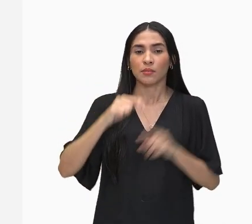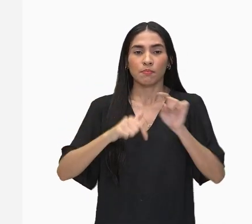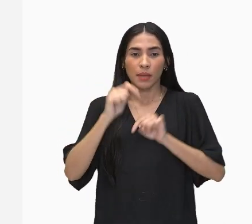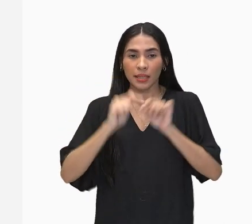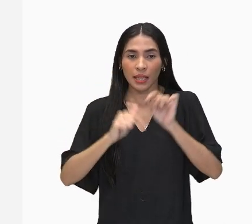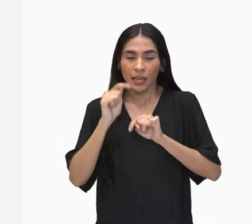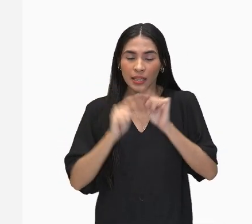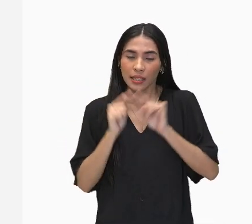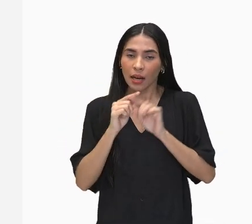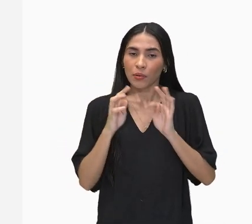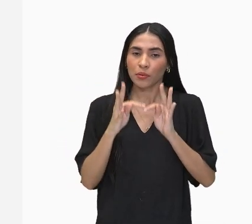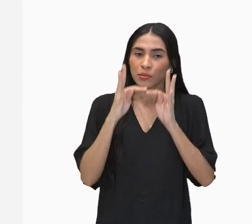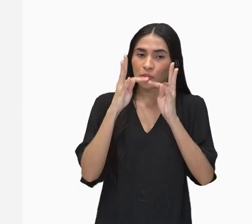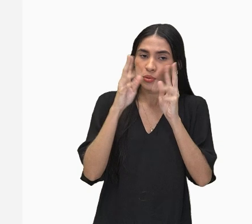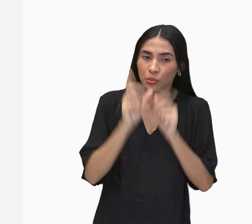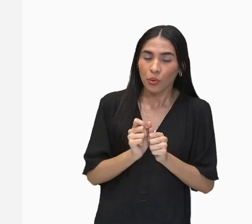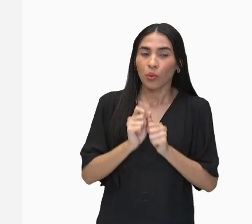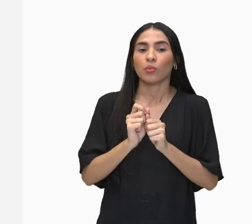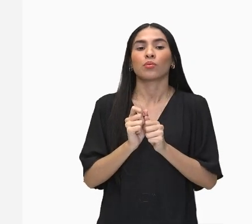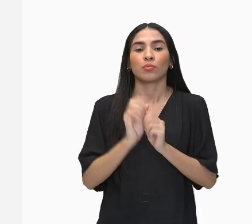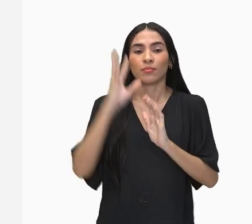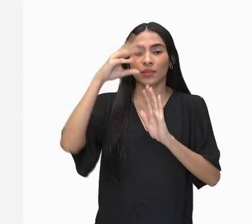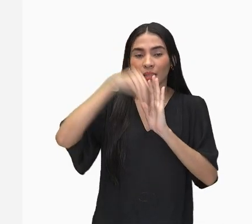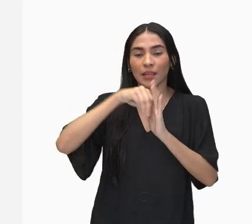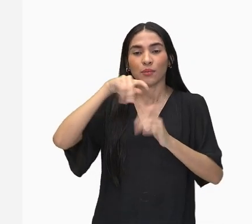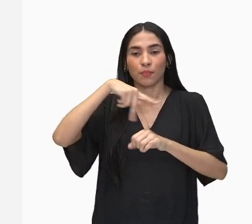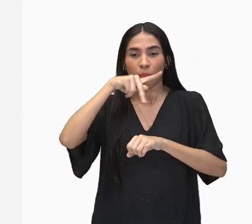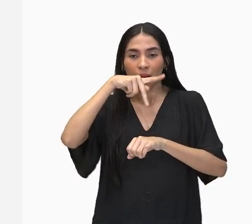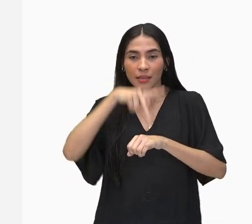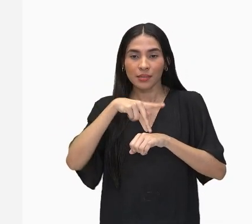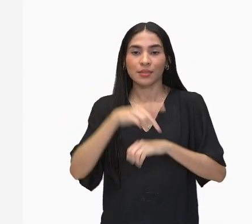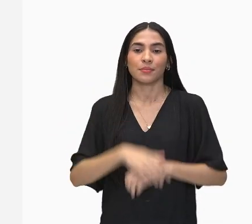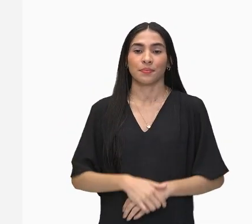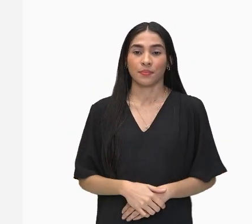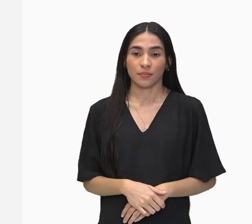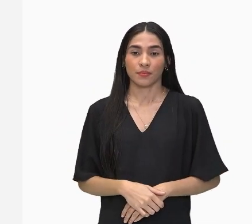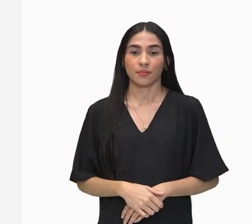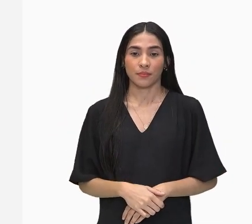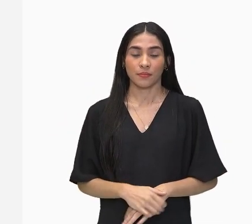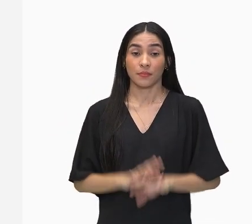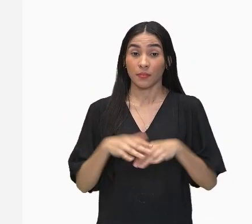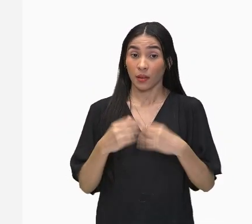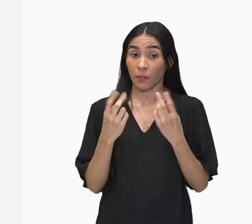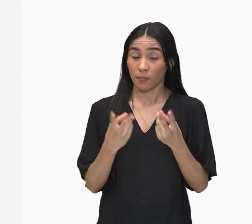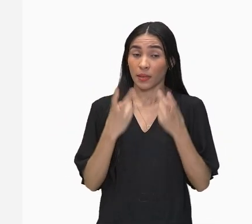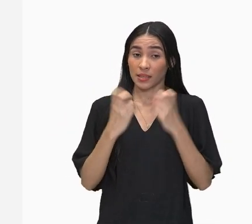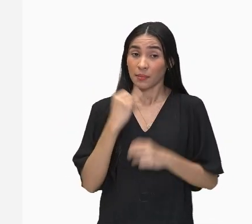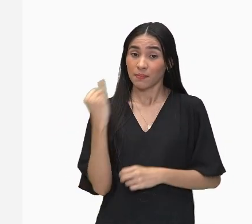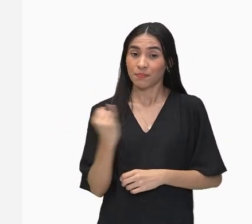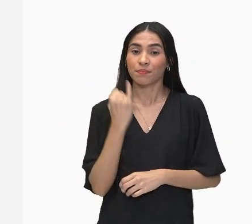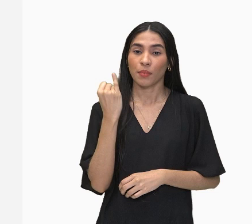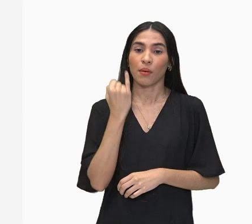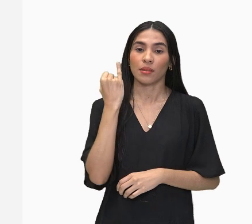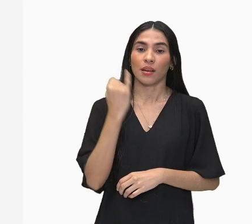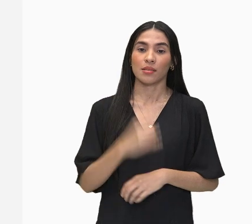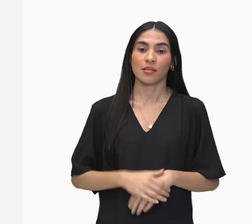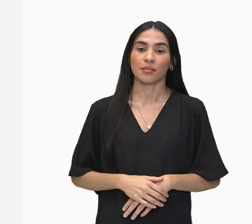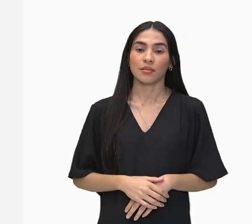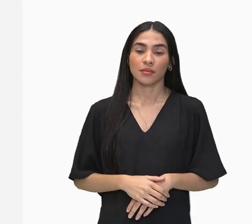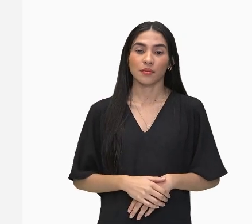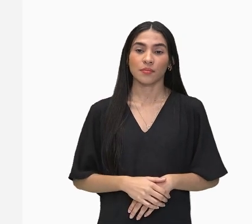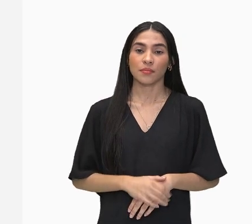15,7% de toda a mercadoria interna no nosso país. Então, aí nós vemos a importância dessa